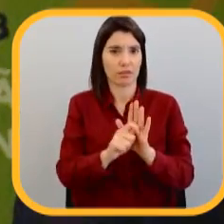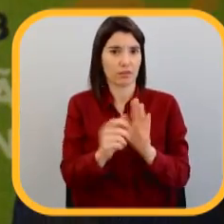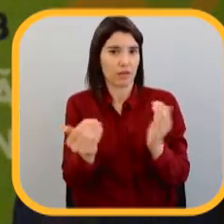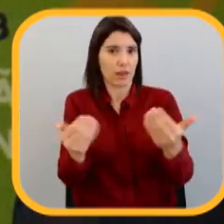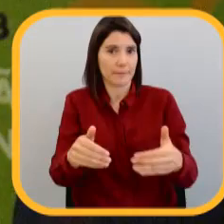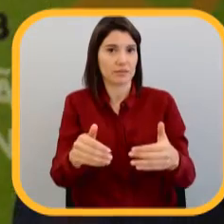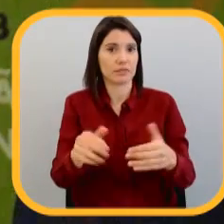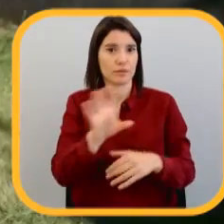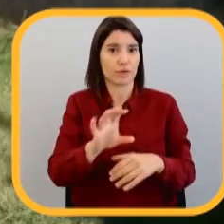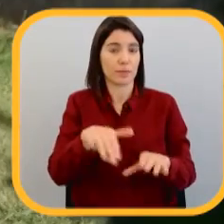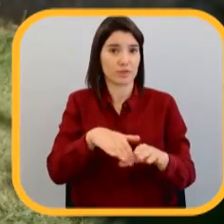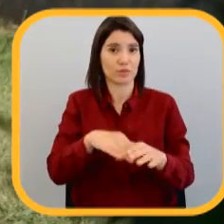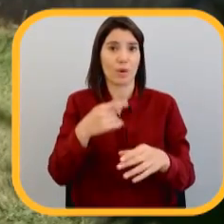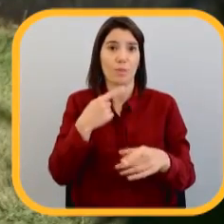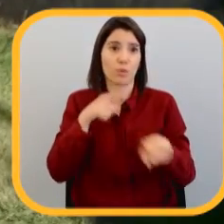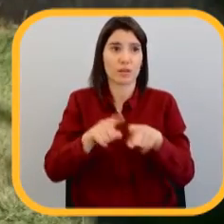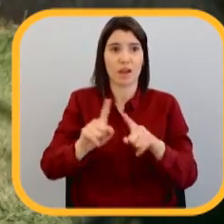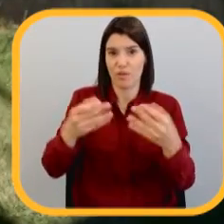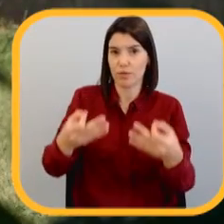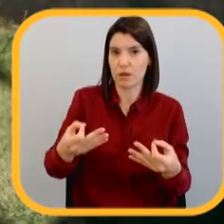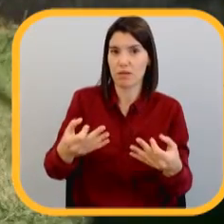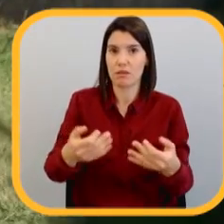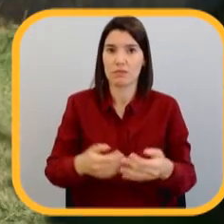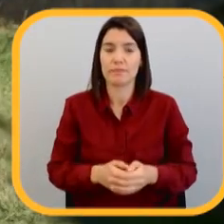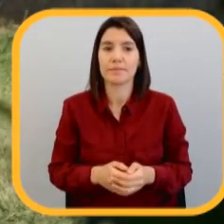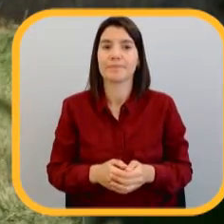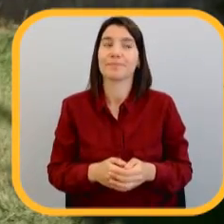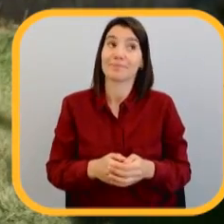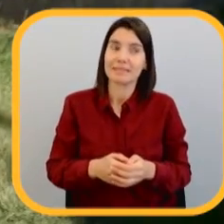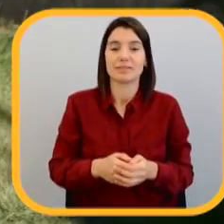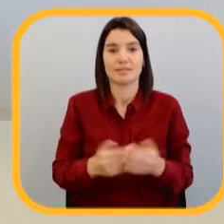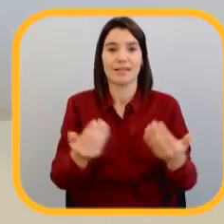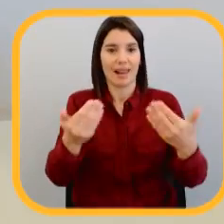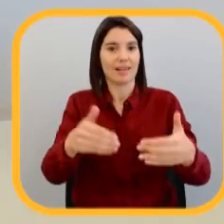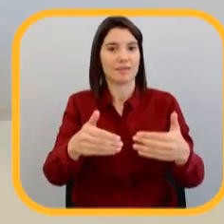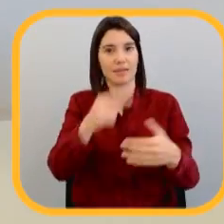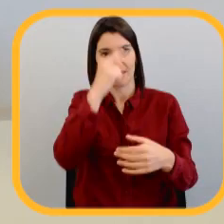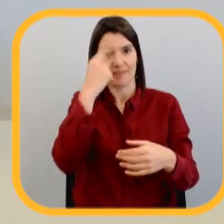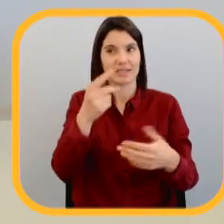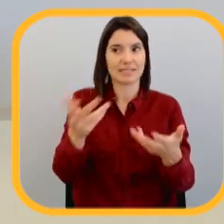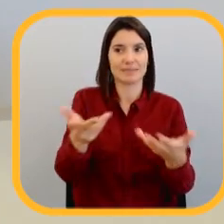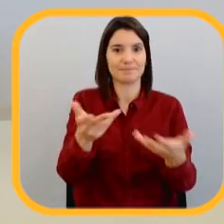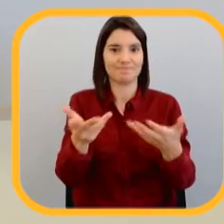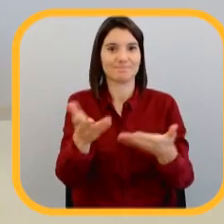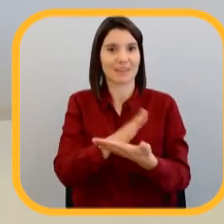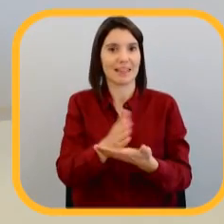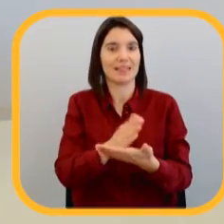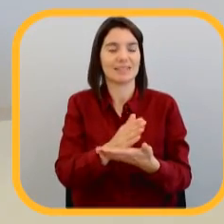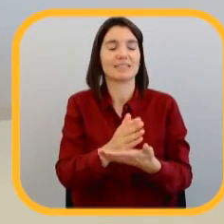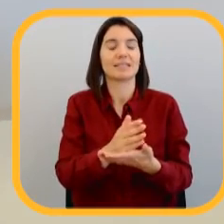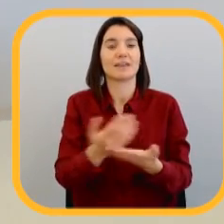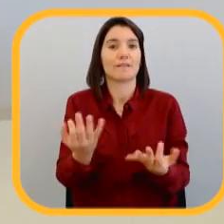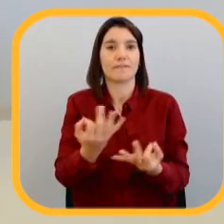será que existem limites éticos nos modelos de participação política não convencionais? É uma fronteira difícil de negociar. Eu